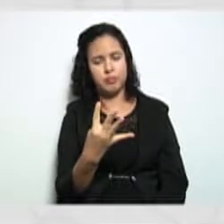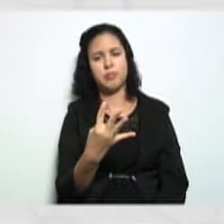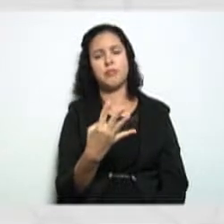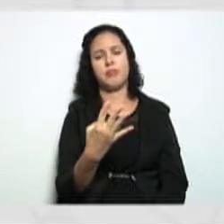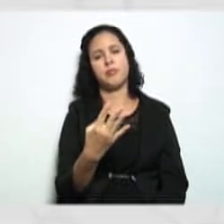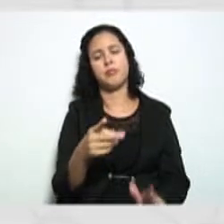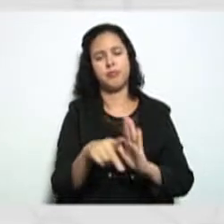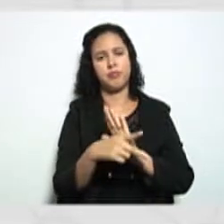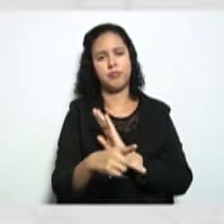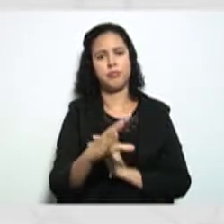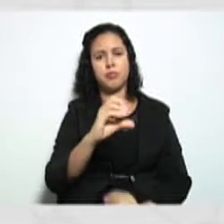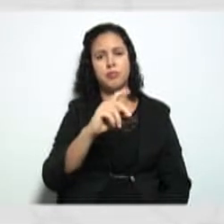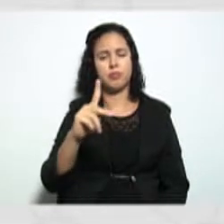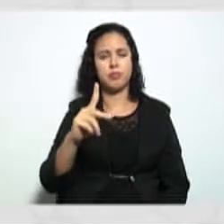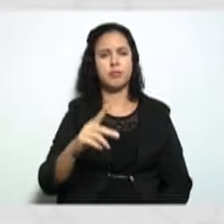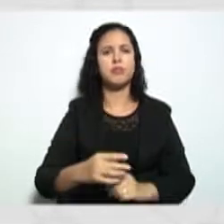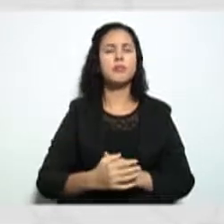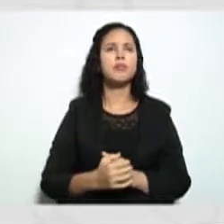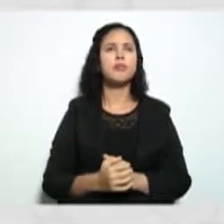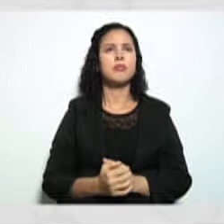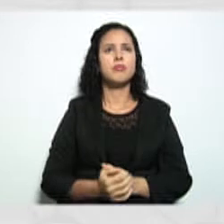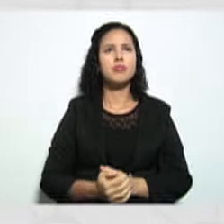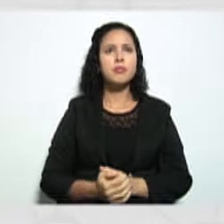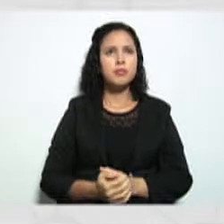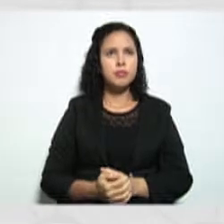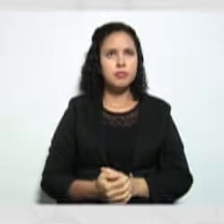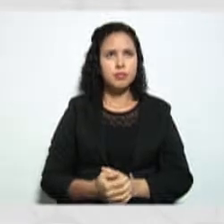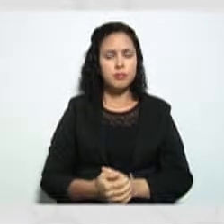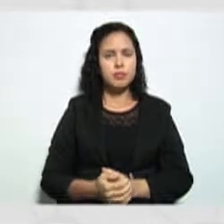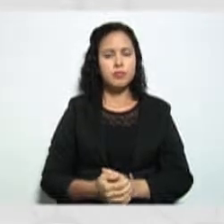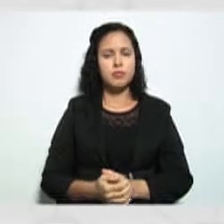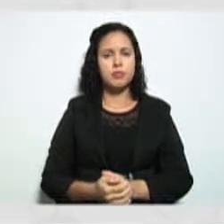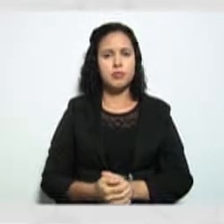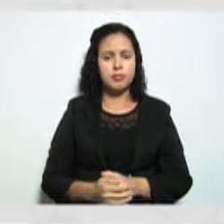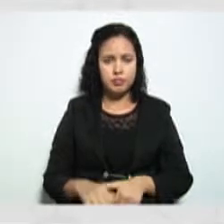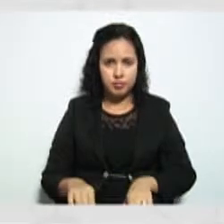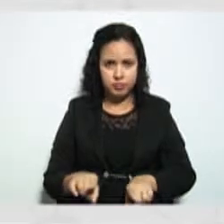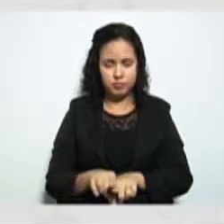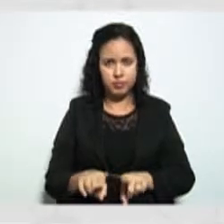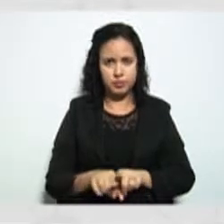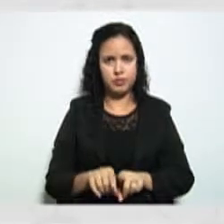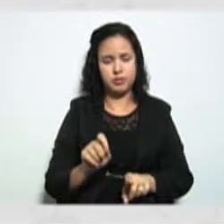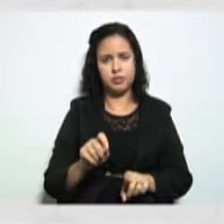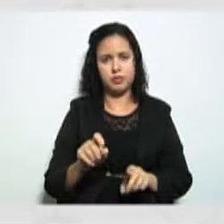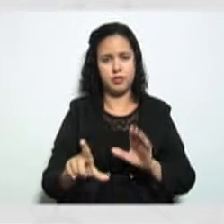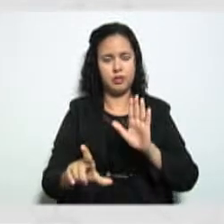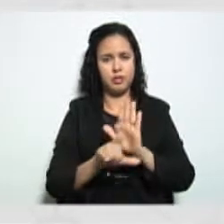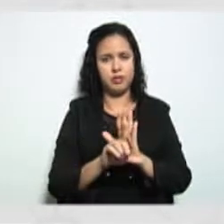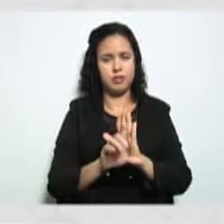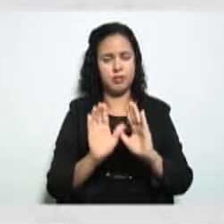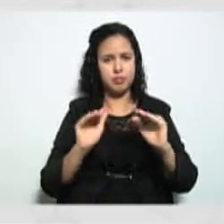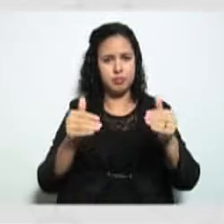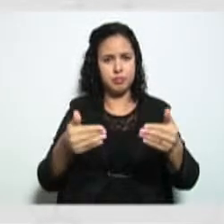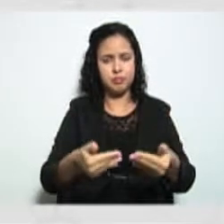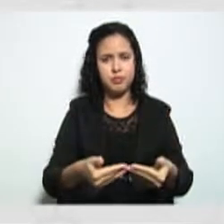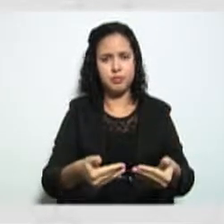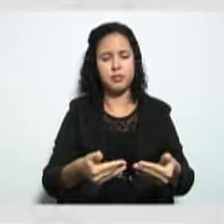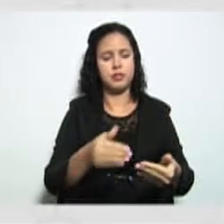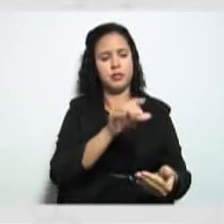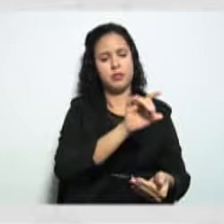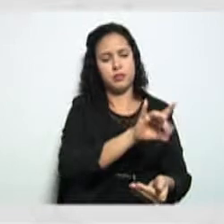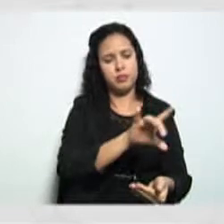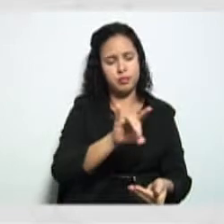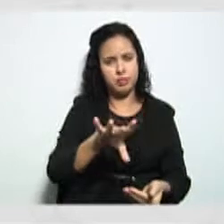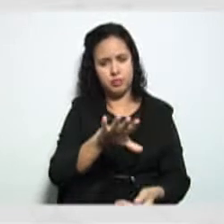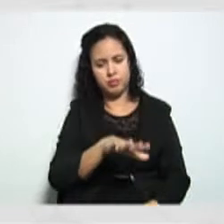cooperativas. A gente vê que incidem também sobre as cooperativas as legislações específicas de cada ramo